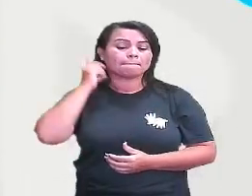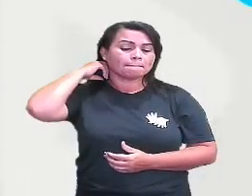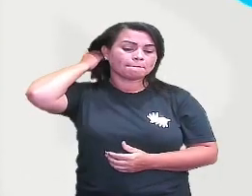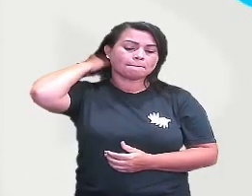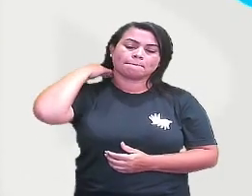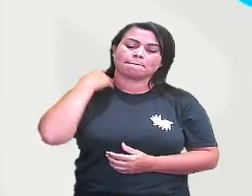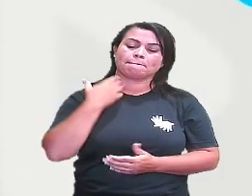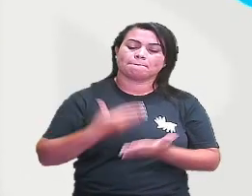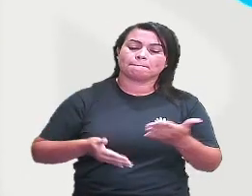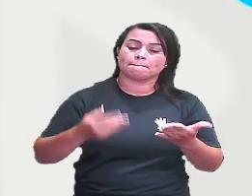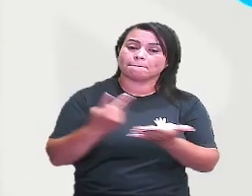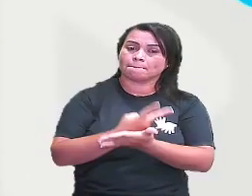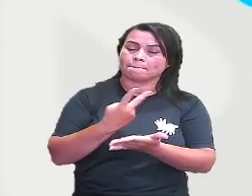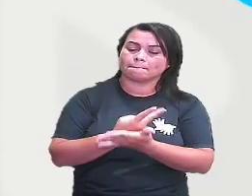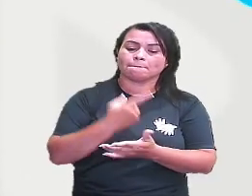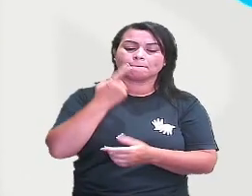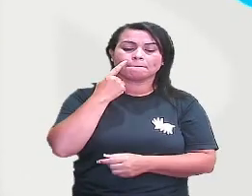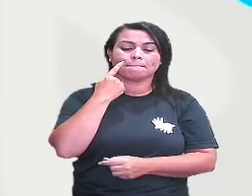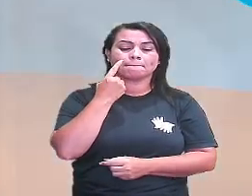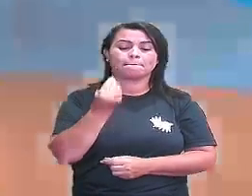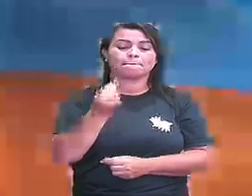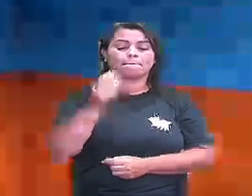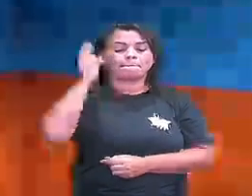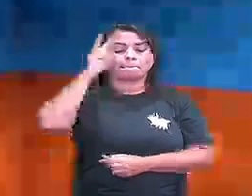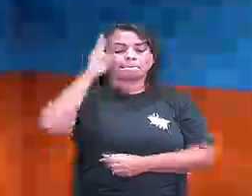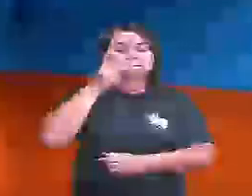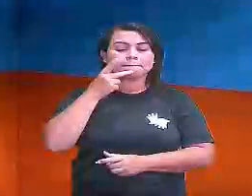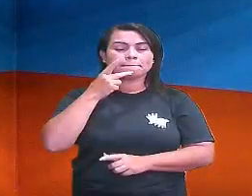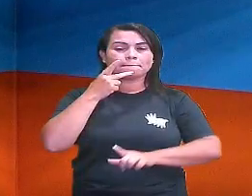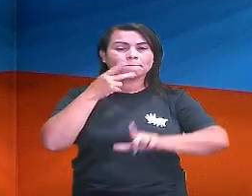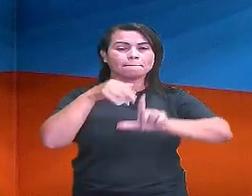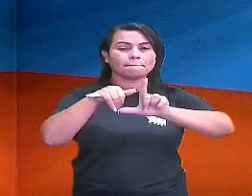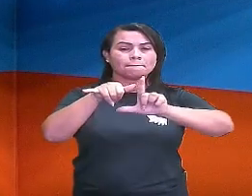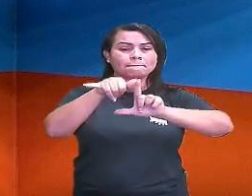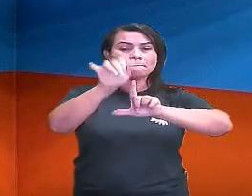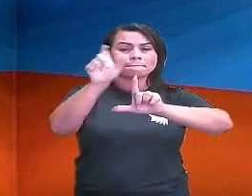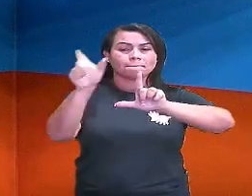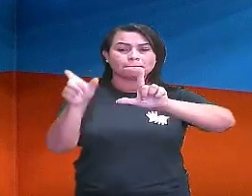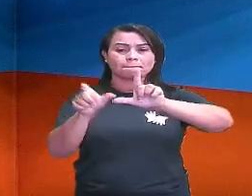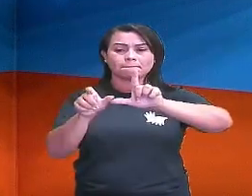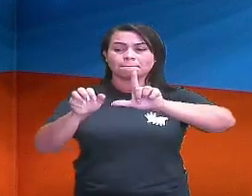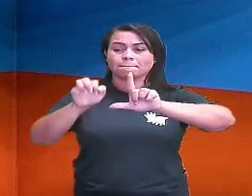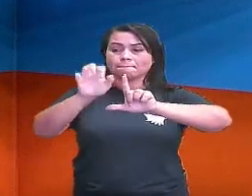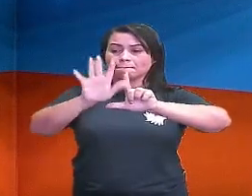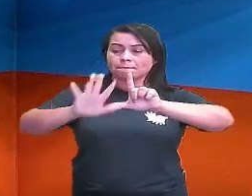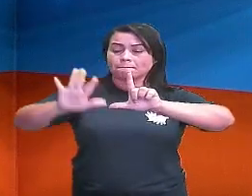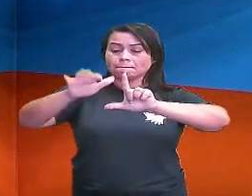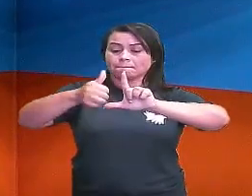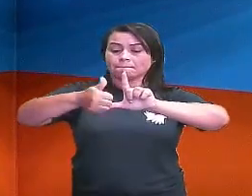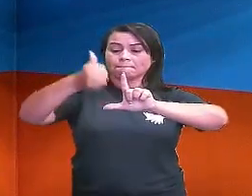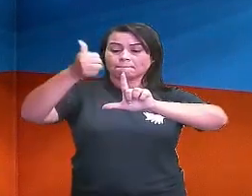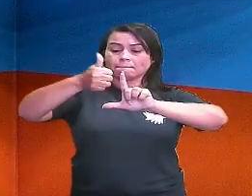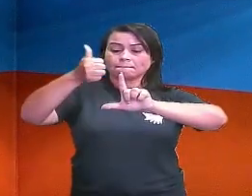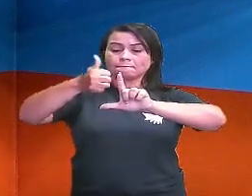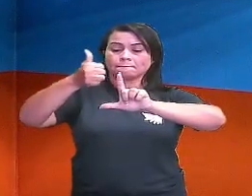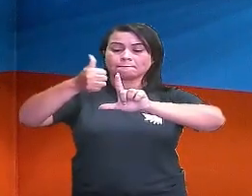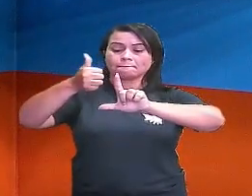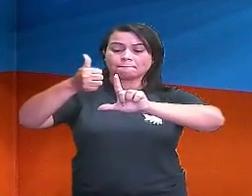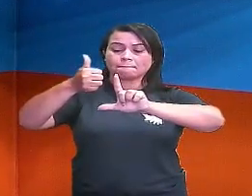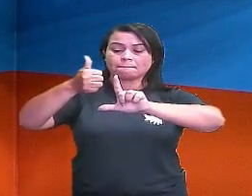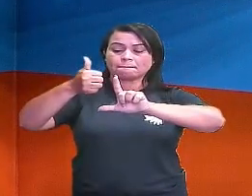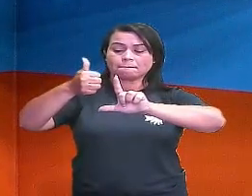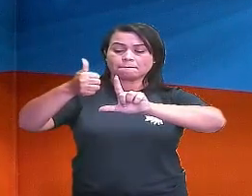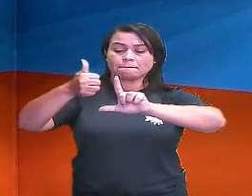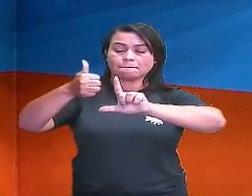Lembra que eu falei que aqui é o primeiro quadrante? Né? Essa parte aqui? Aqui, segundo, que a gente vai